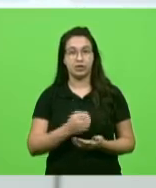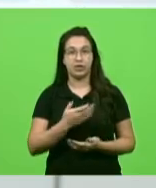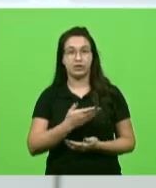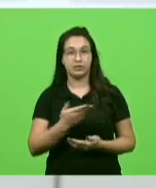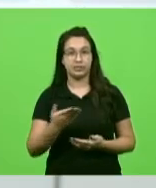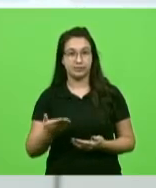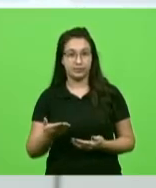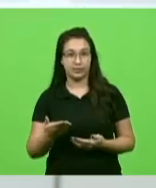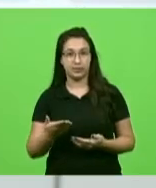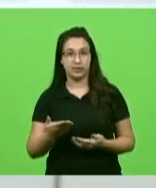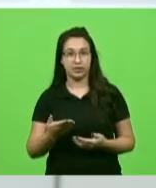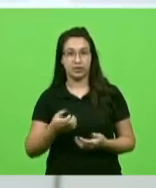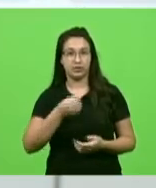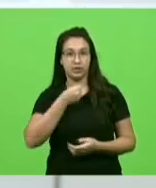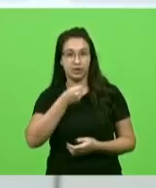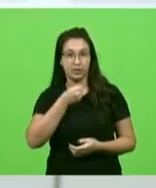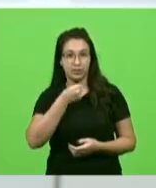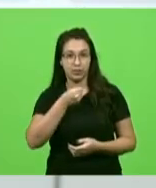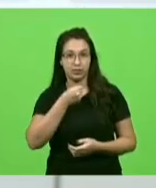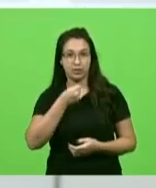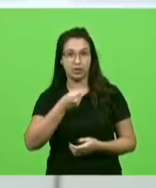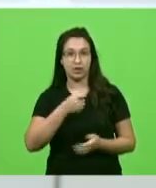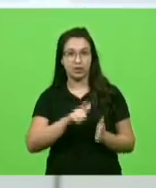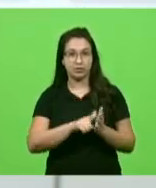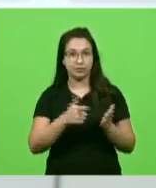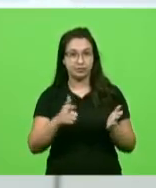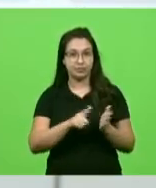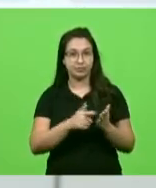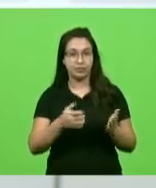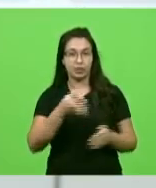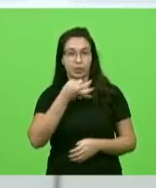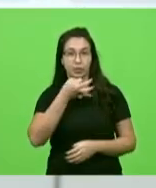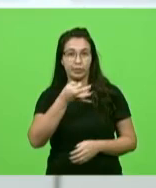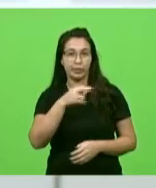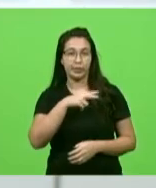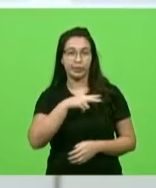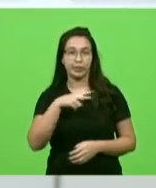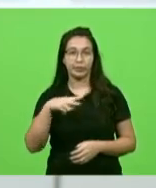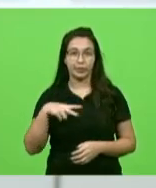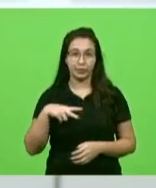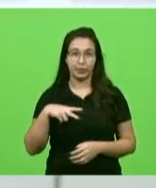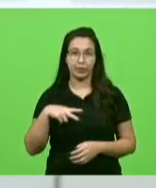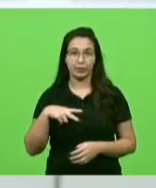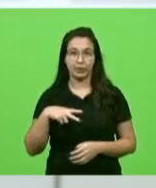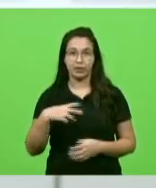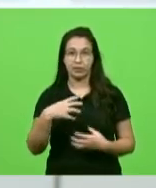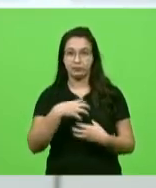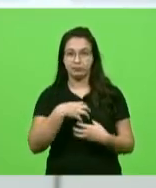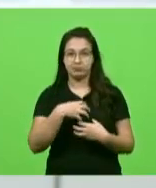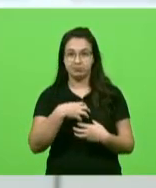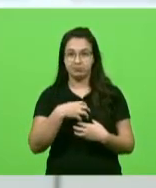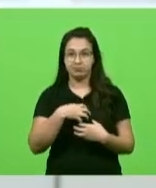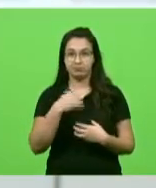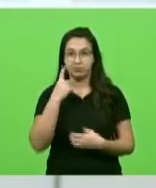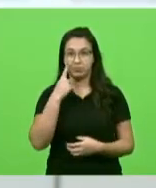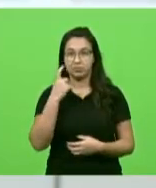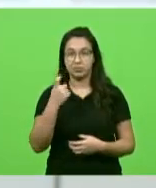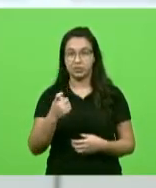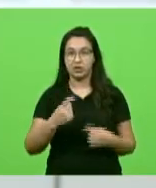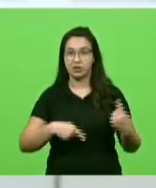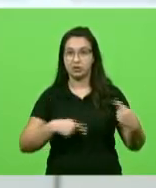e reportagens jornalísticas o pneu públicas fatores emocionais no interesses puramente